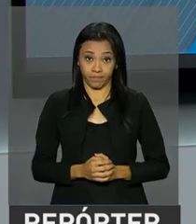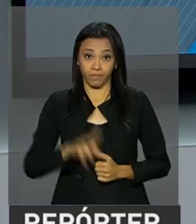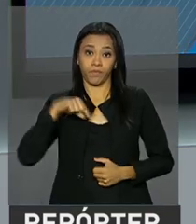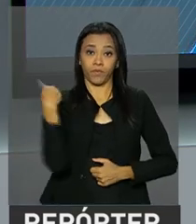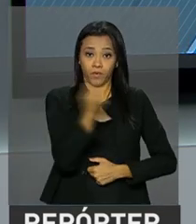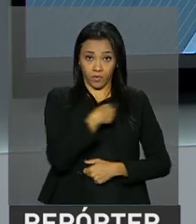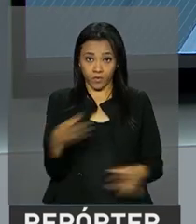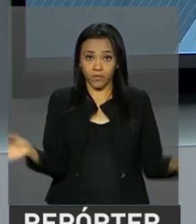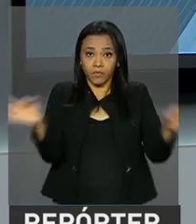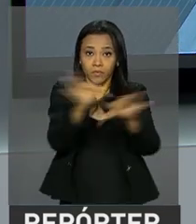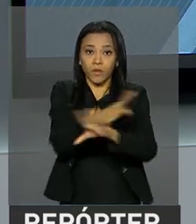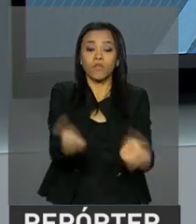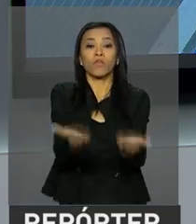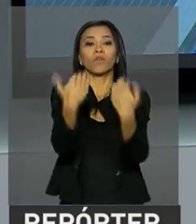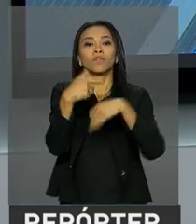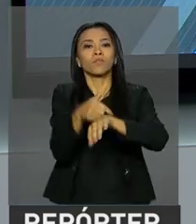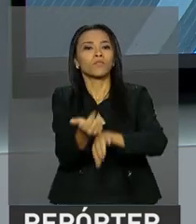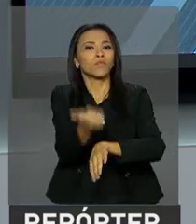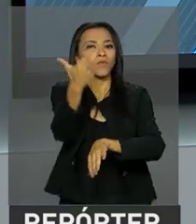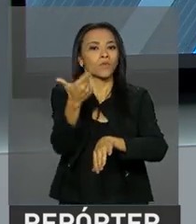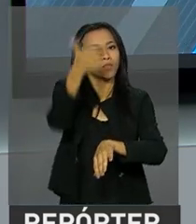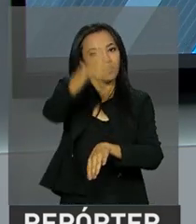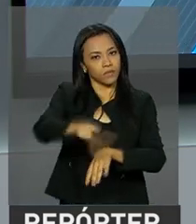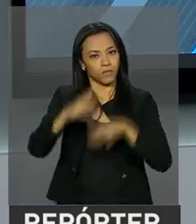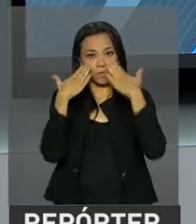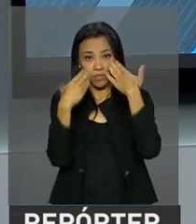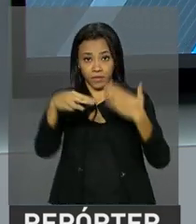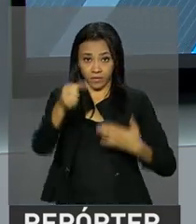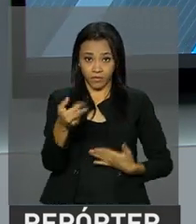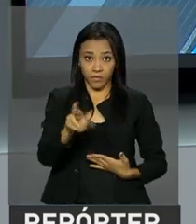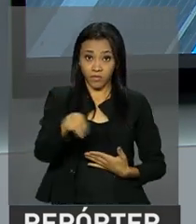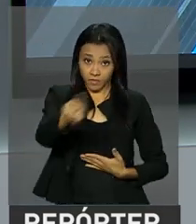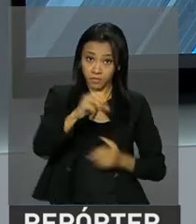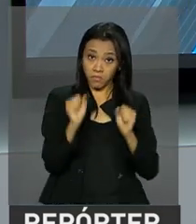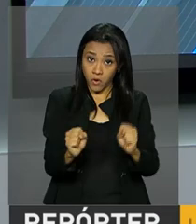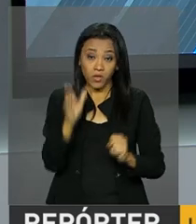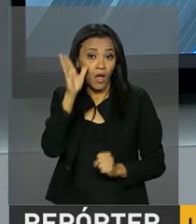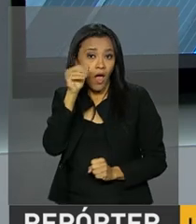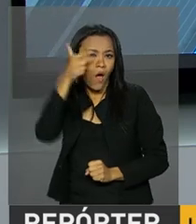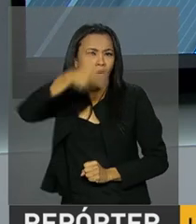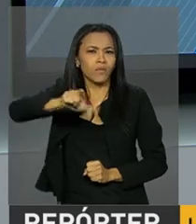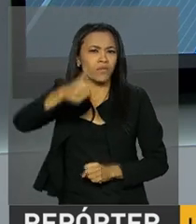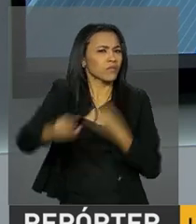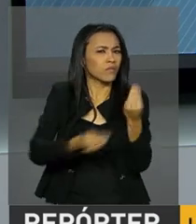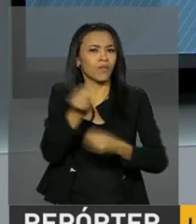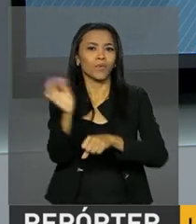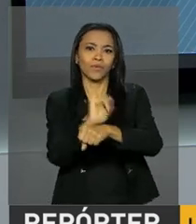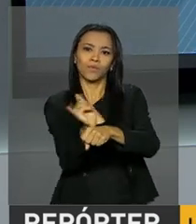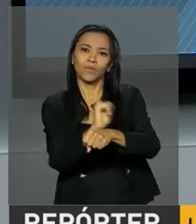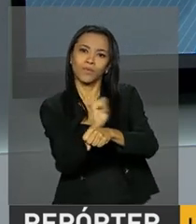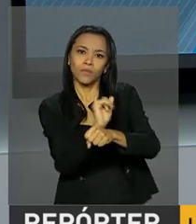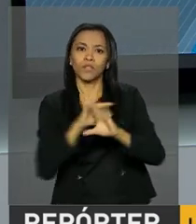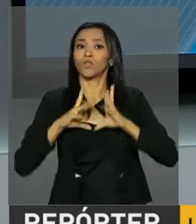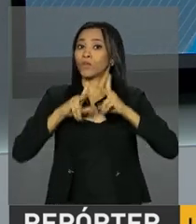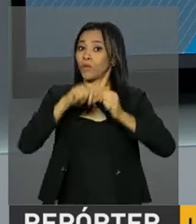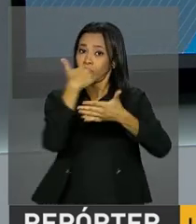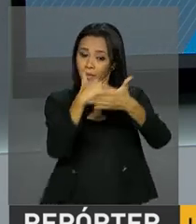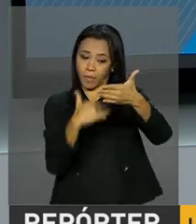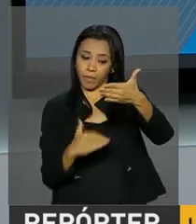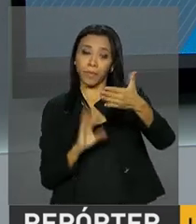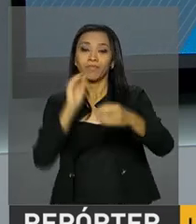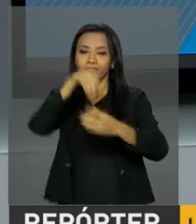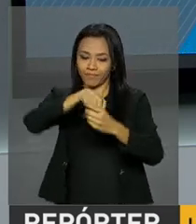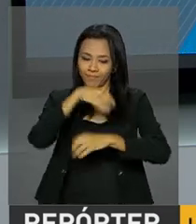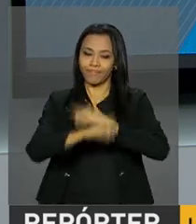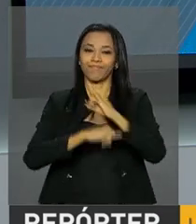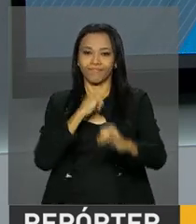nós ficamos por aqui Voltamos ao meio-dia na nossa próxima edição você pode rever as reportagens no YouTube e toda a nossa programação